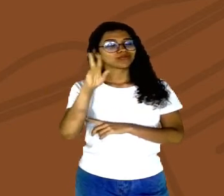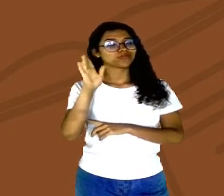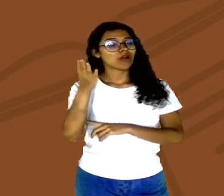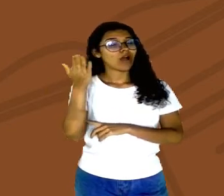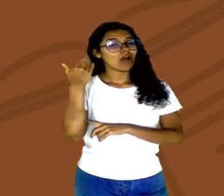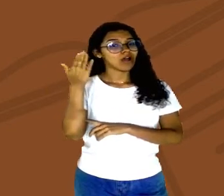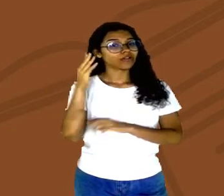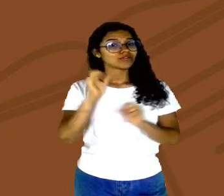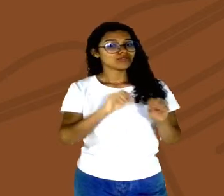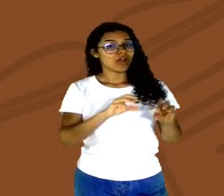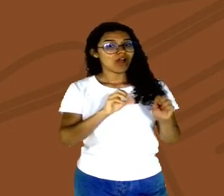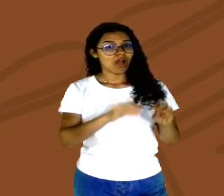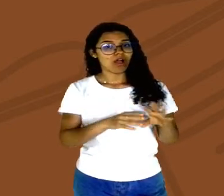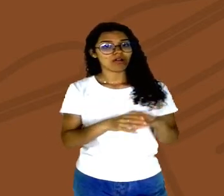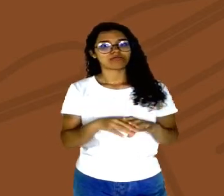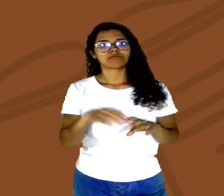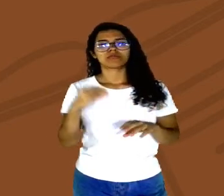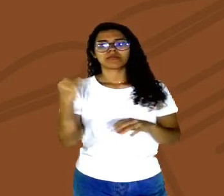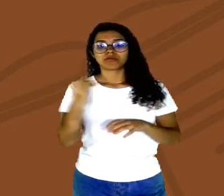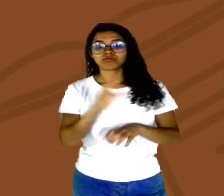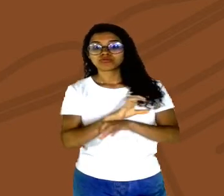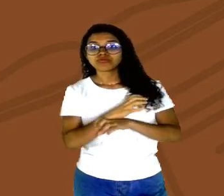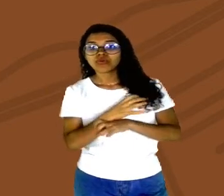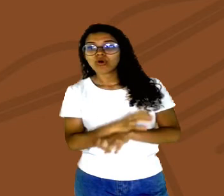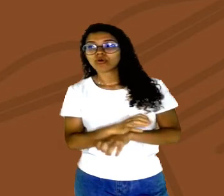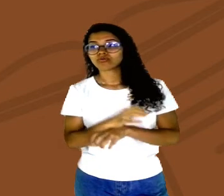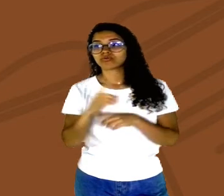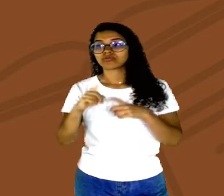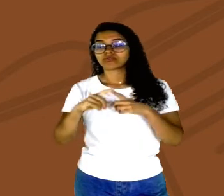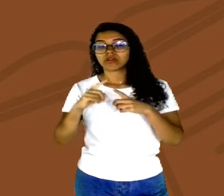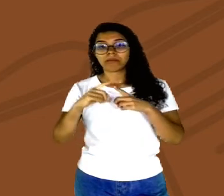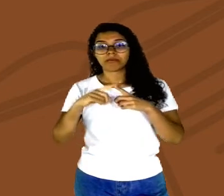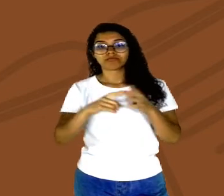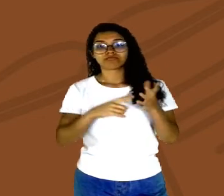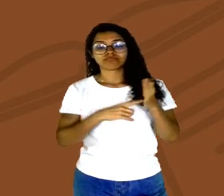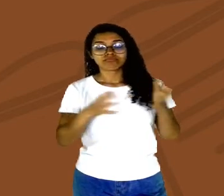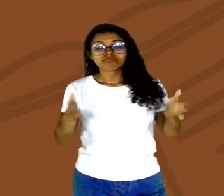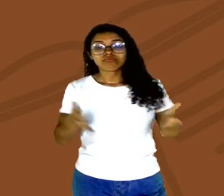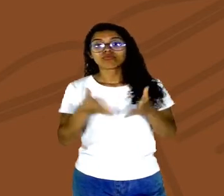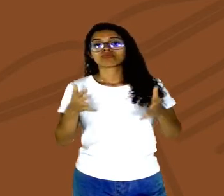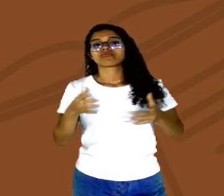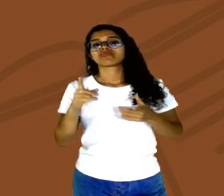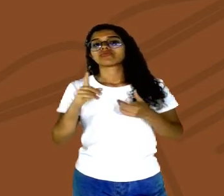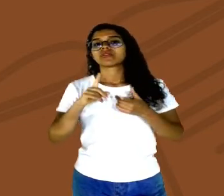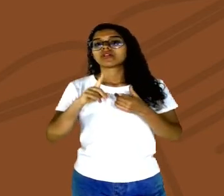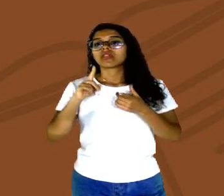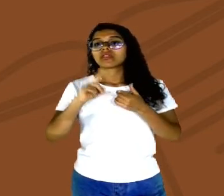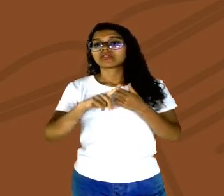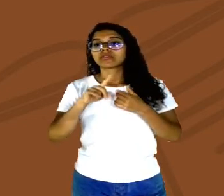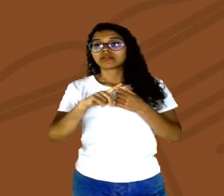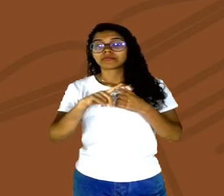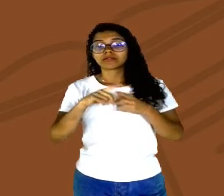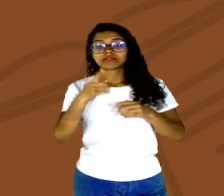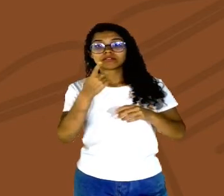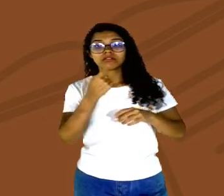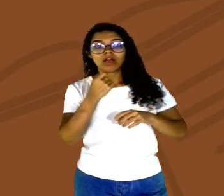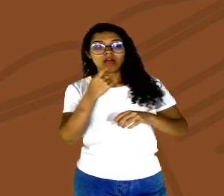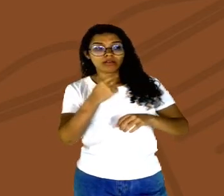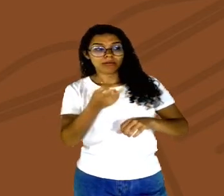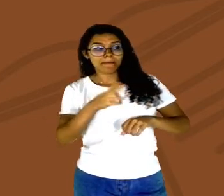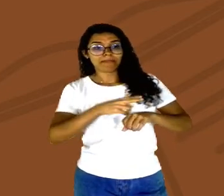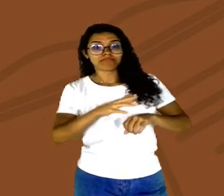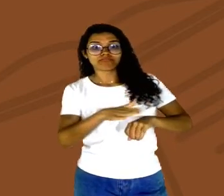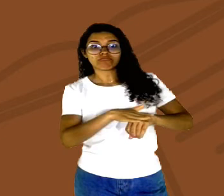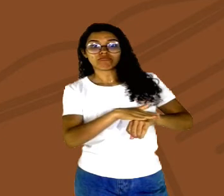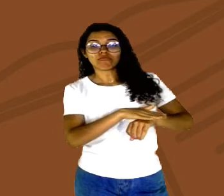o cálcio atua na formação dos ossos, na transmissão do impulso nervoso, na coagulação sanguínea, dentre outros.